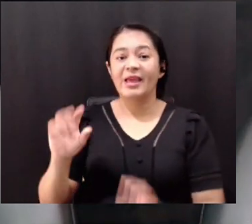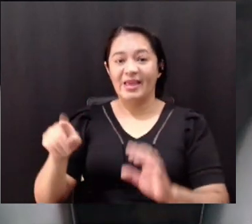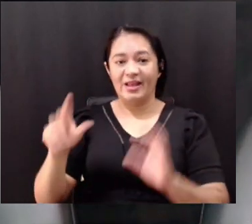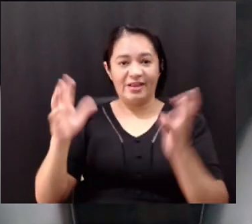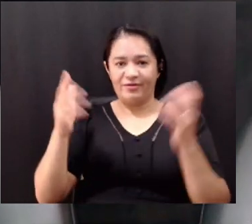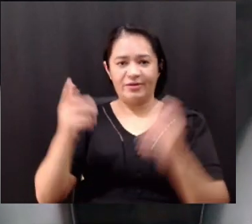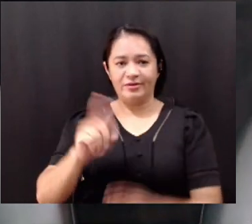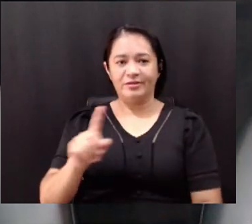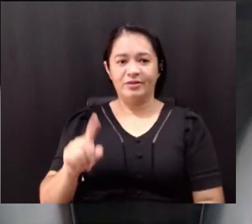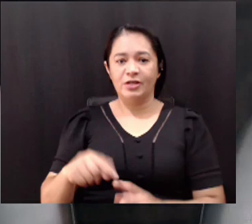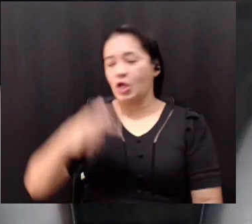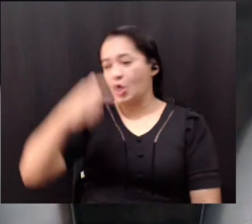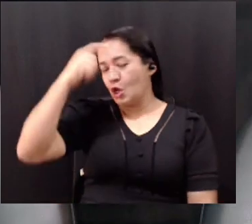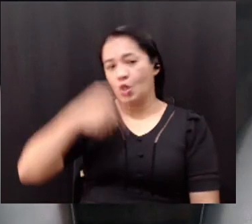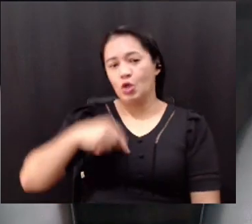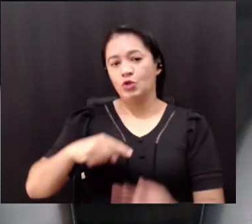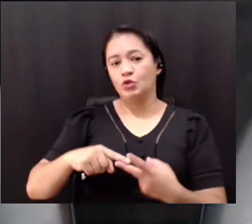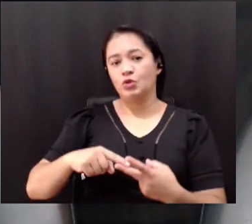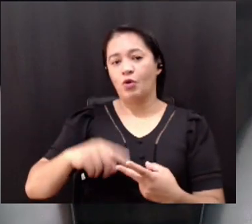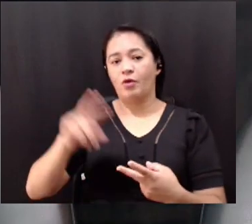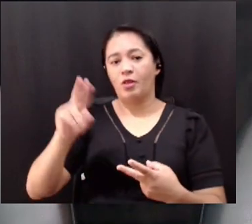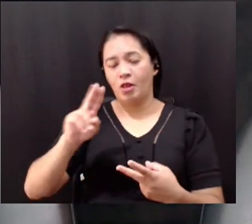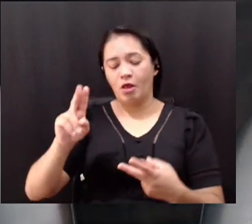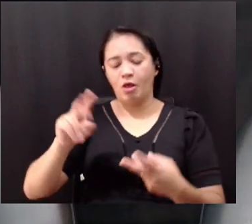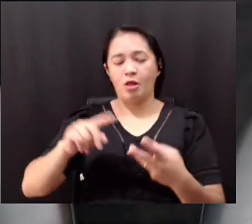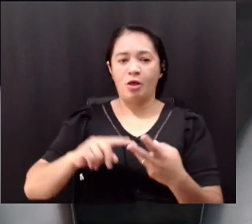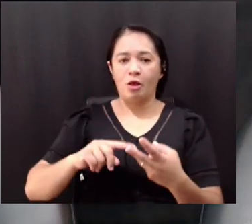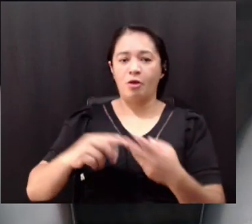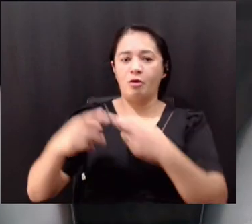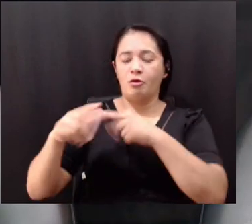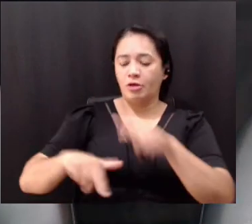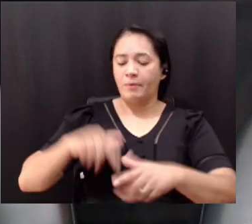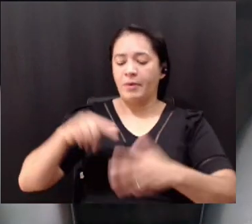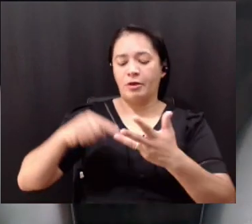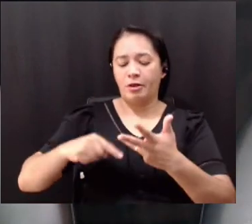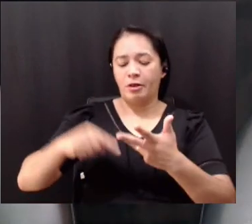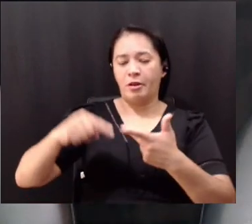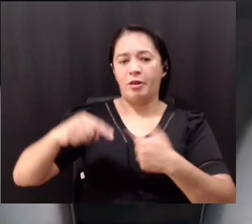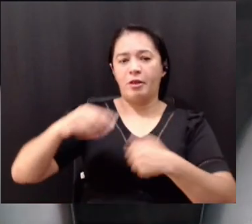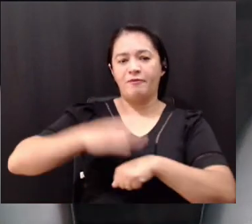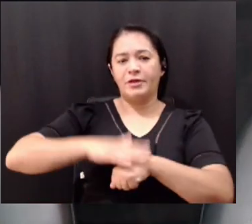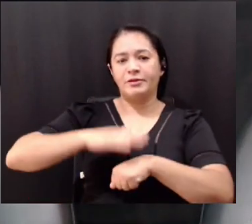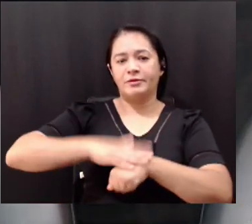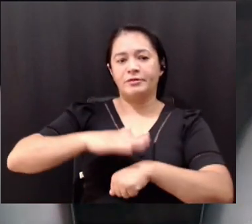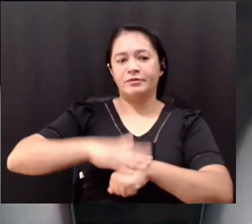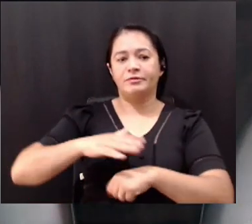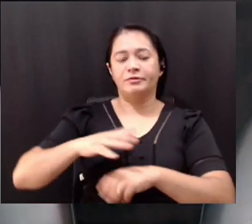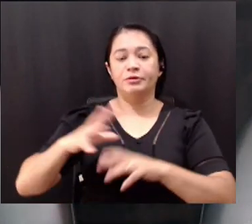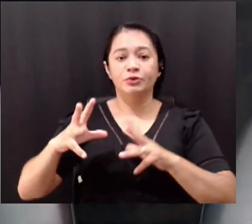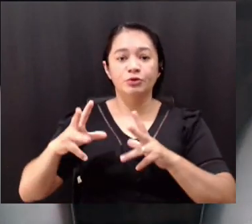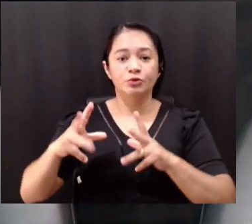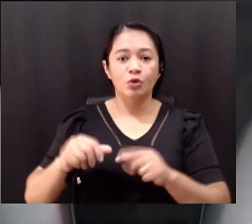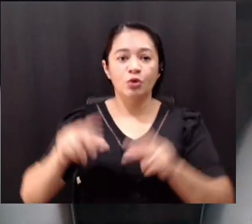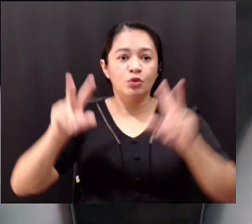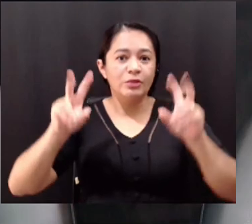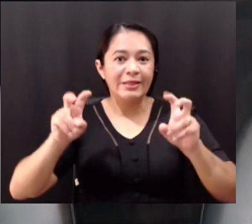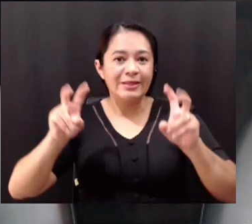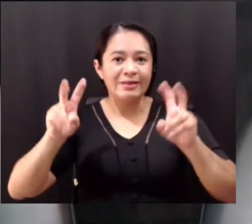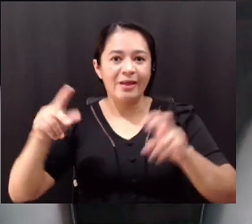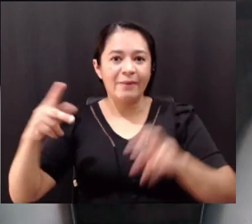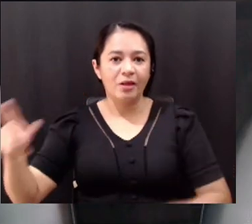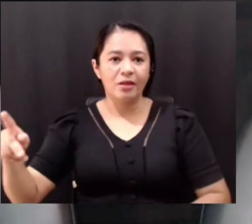o fulano de tal, que trabalha no cargo tal, eu faço isso, eu faço aquilo, e todos os assuntos daquela pessoa